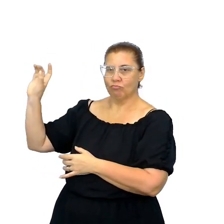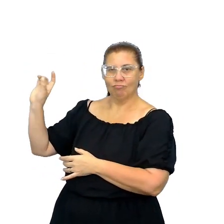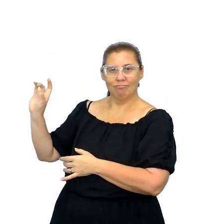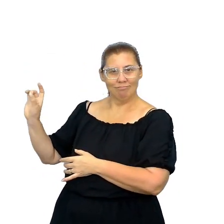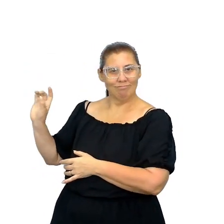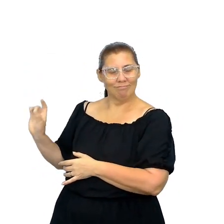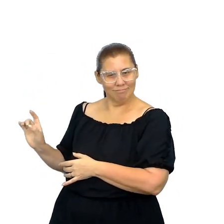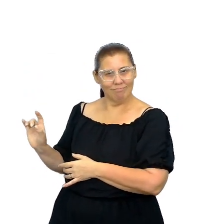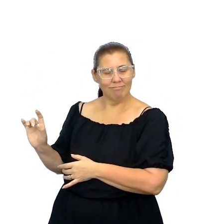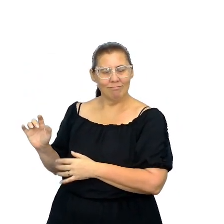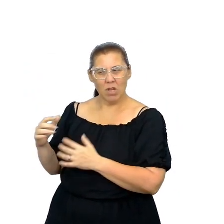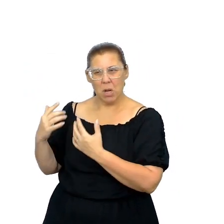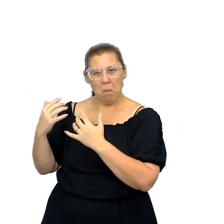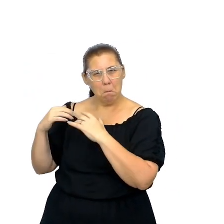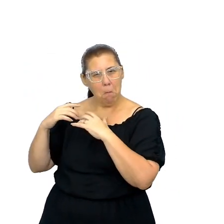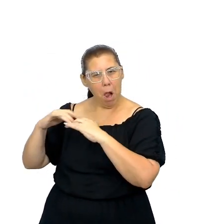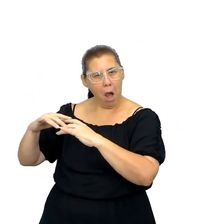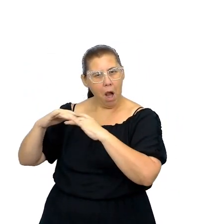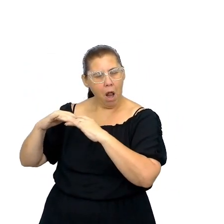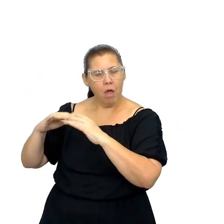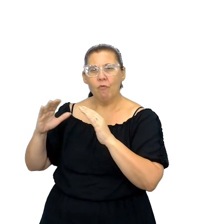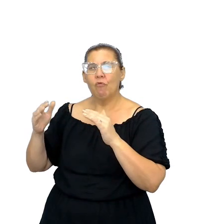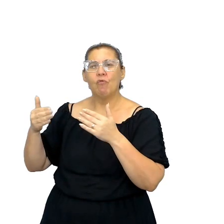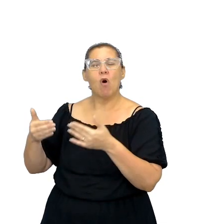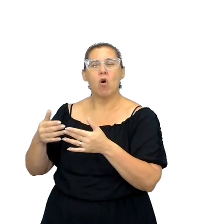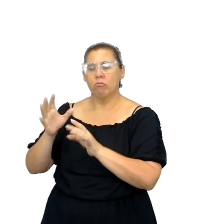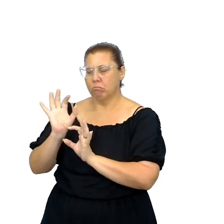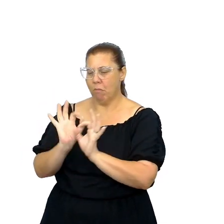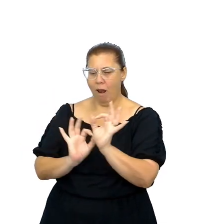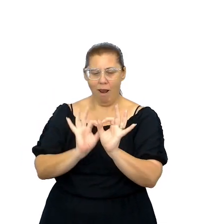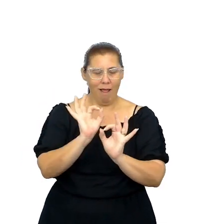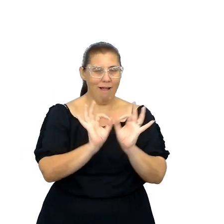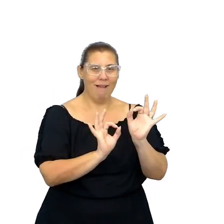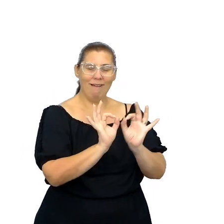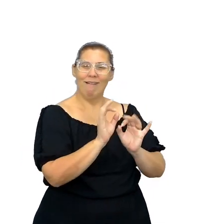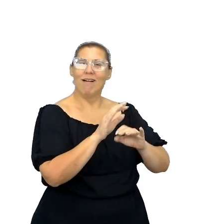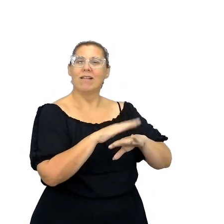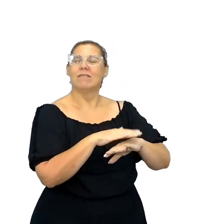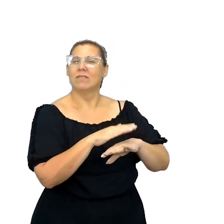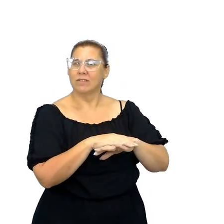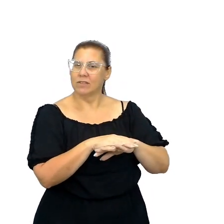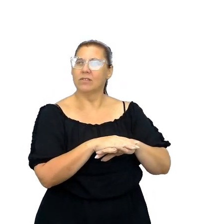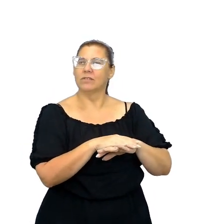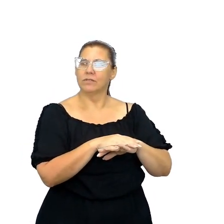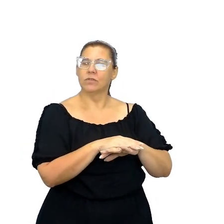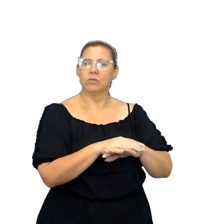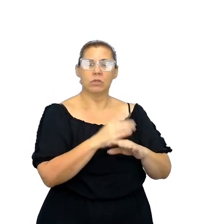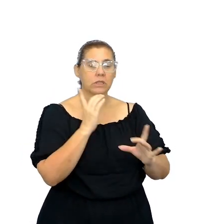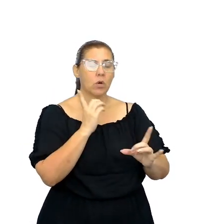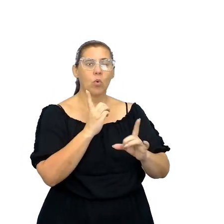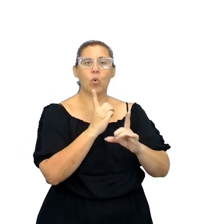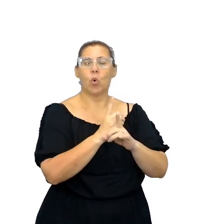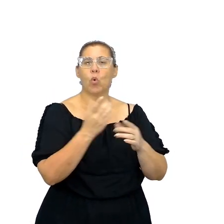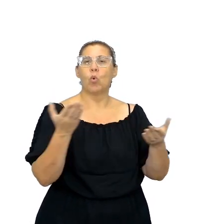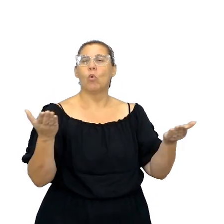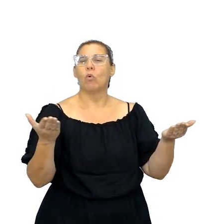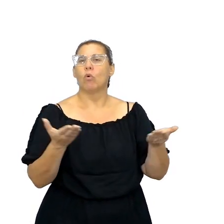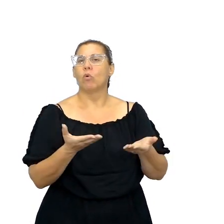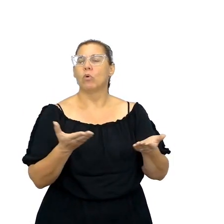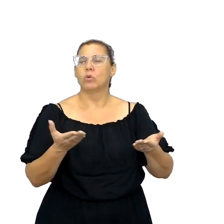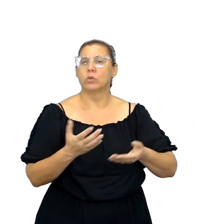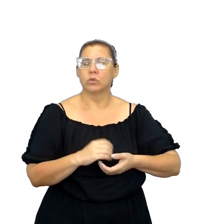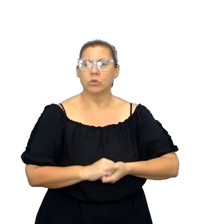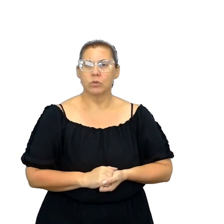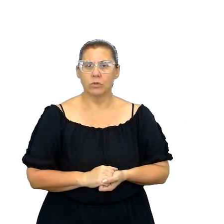processos cognitivos, tendo por foco o planejamento a ser realizado a partir desse encontro de hoje, né,